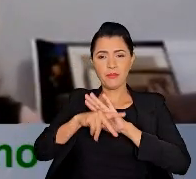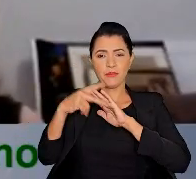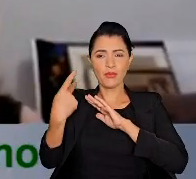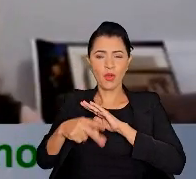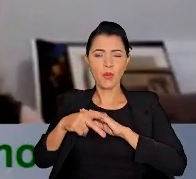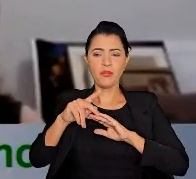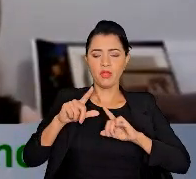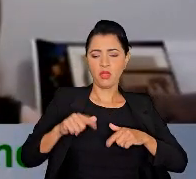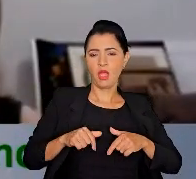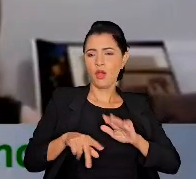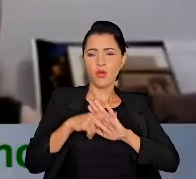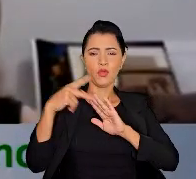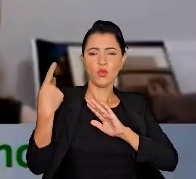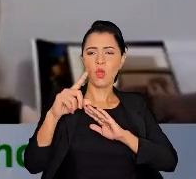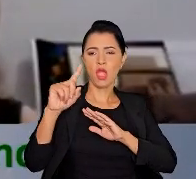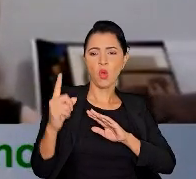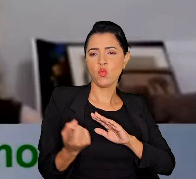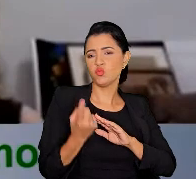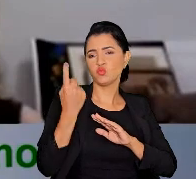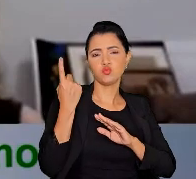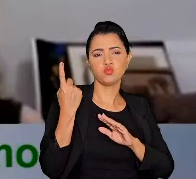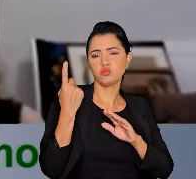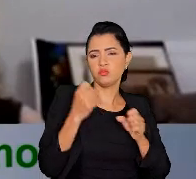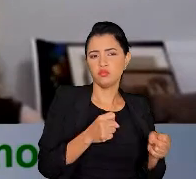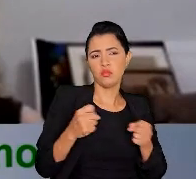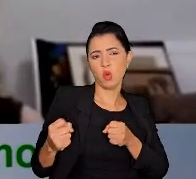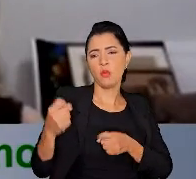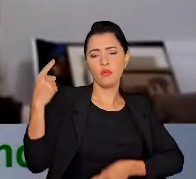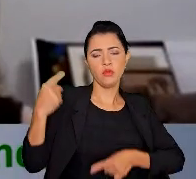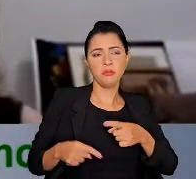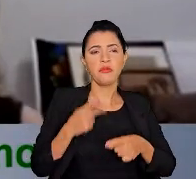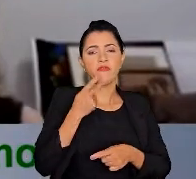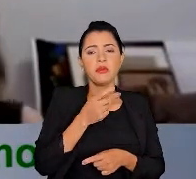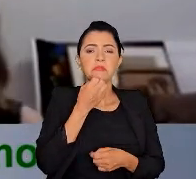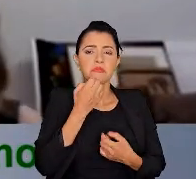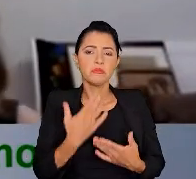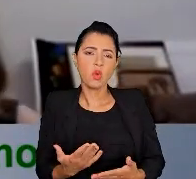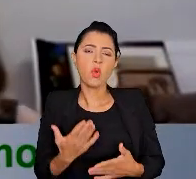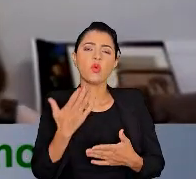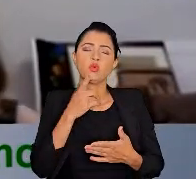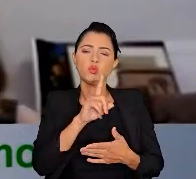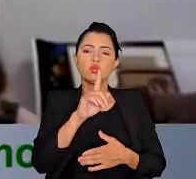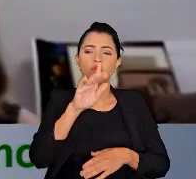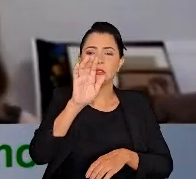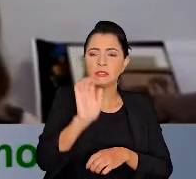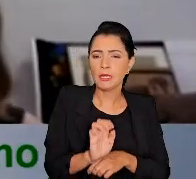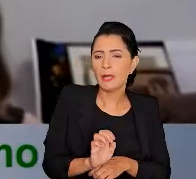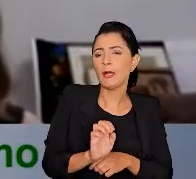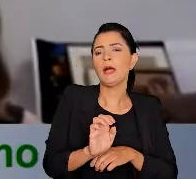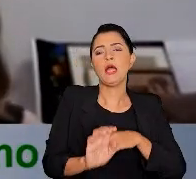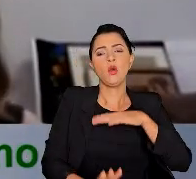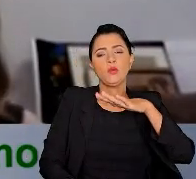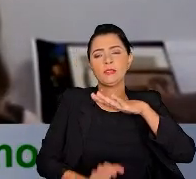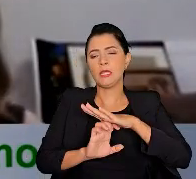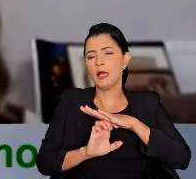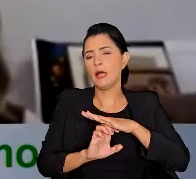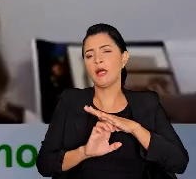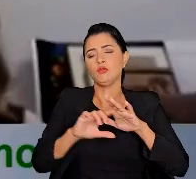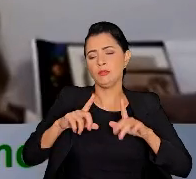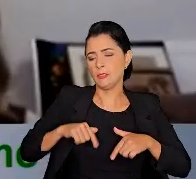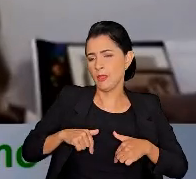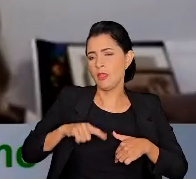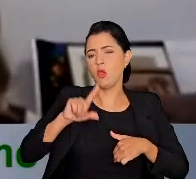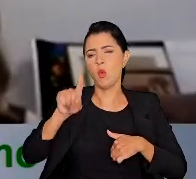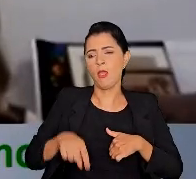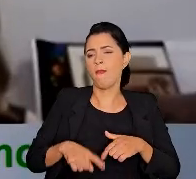uma crítica a um governo ou a uma política, mas fala assim, bom, o Estado de Israel é um Estado racista, o Estado de